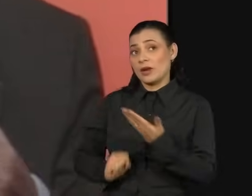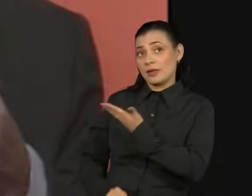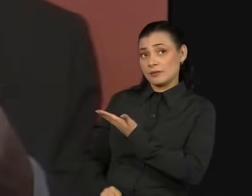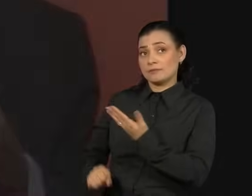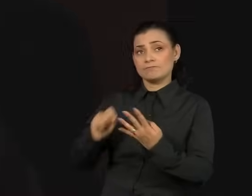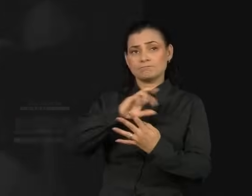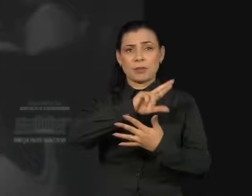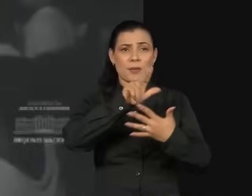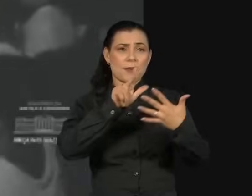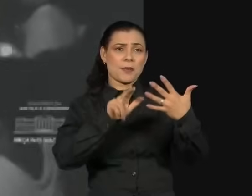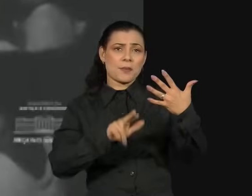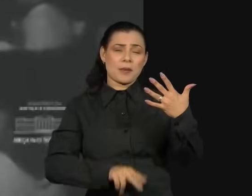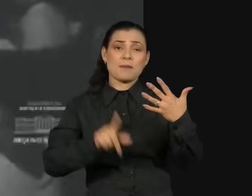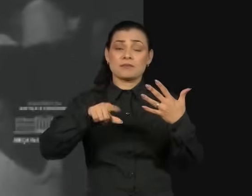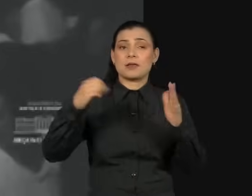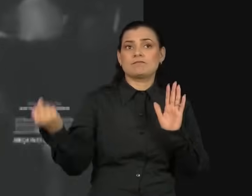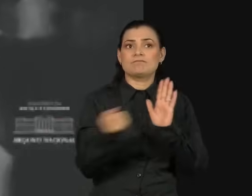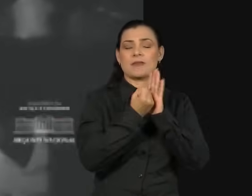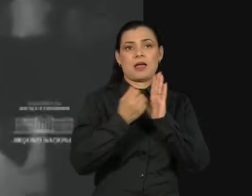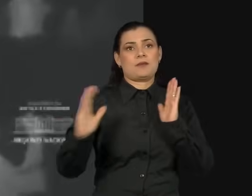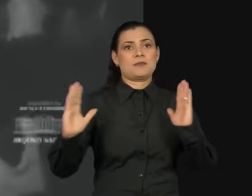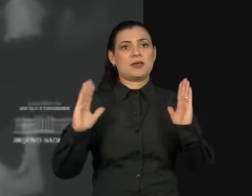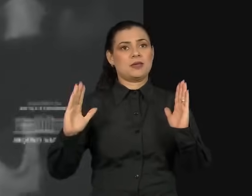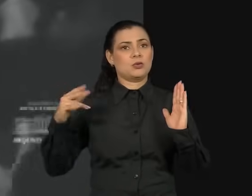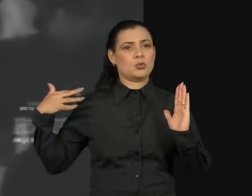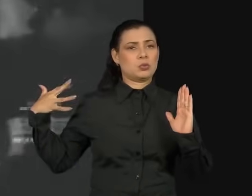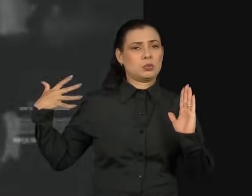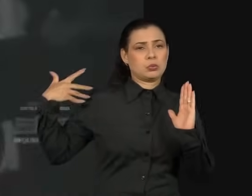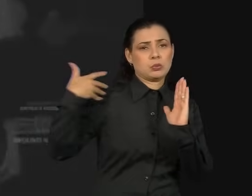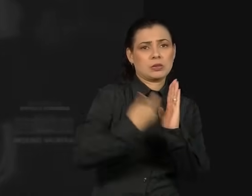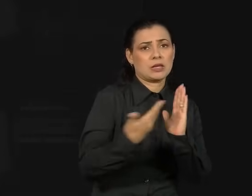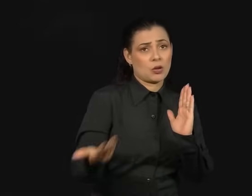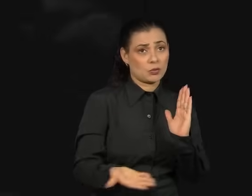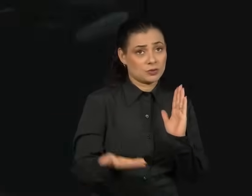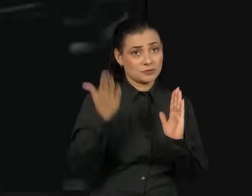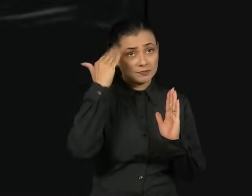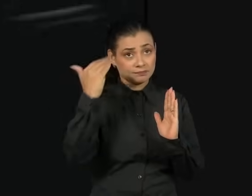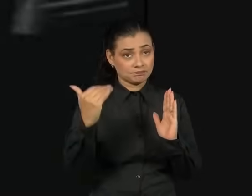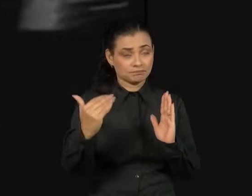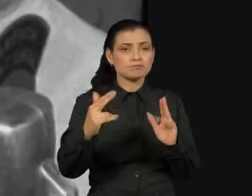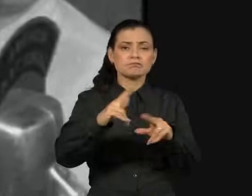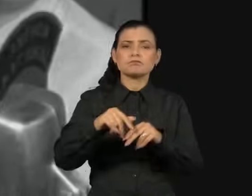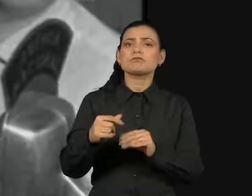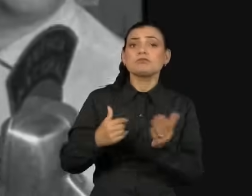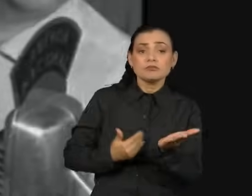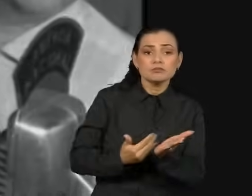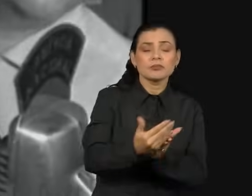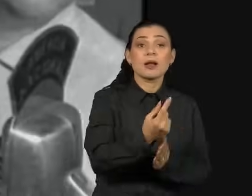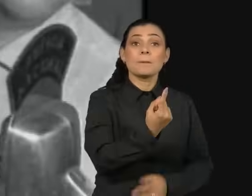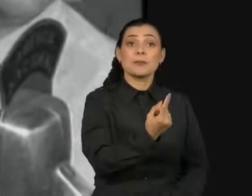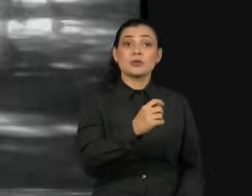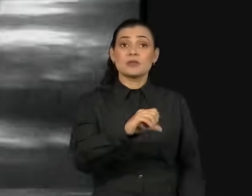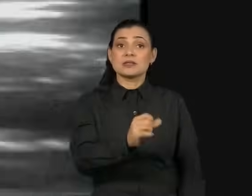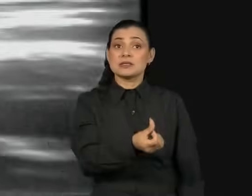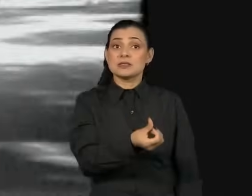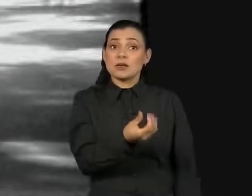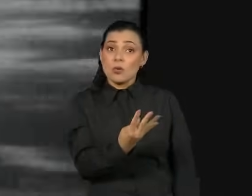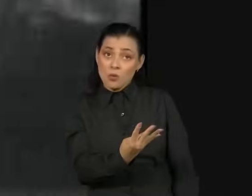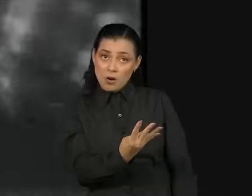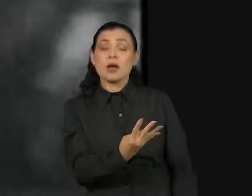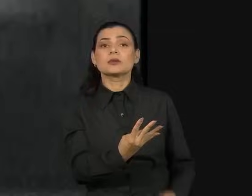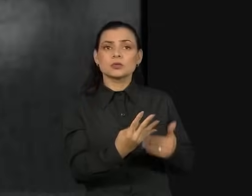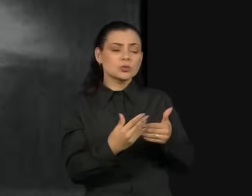são alguns dos nomes marcantes nessa área. A partir de 1964,